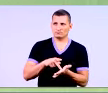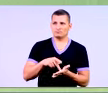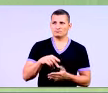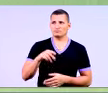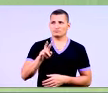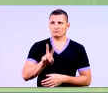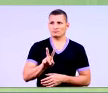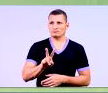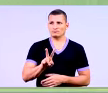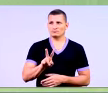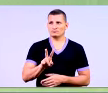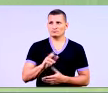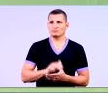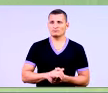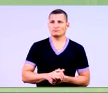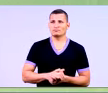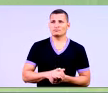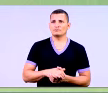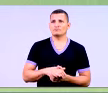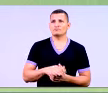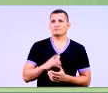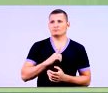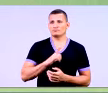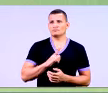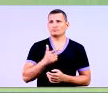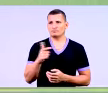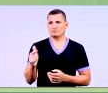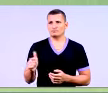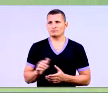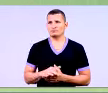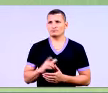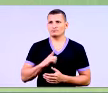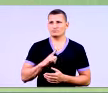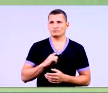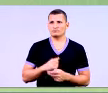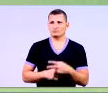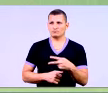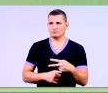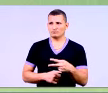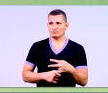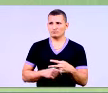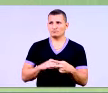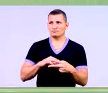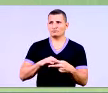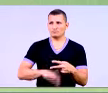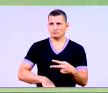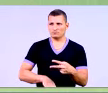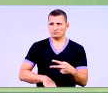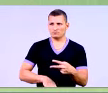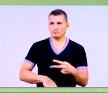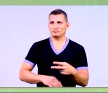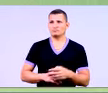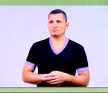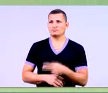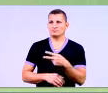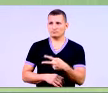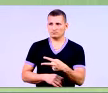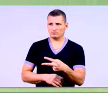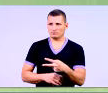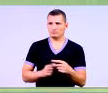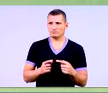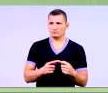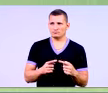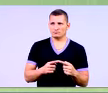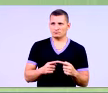e temos outros aí operadores temos operador menor o operador menor ou igual o operador